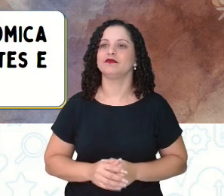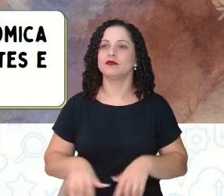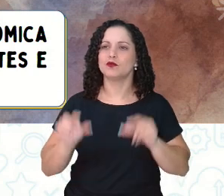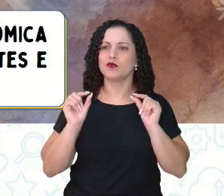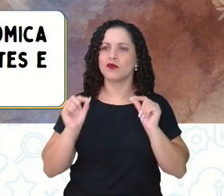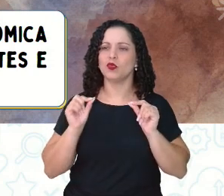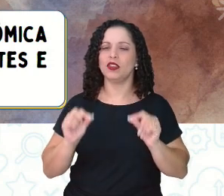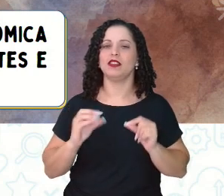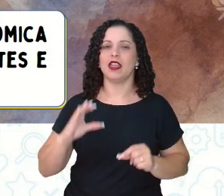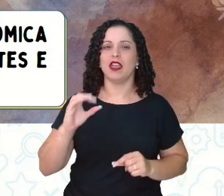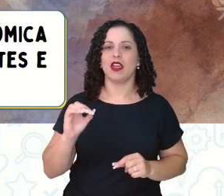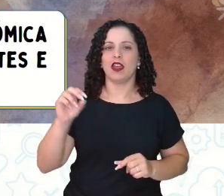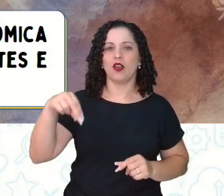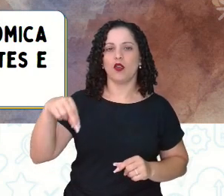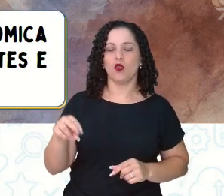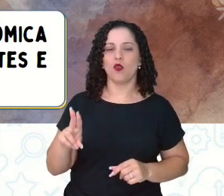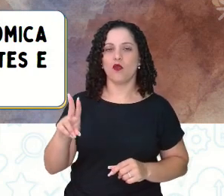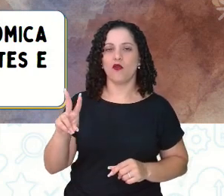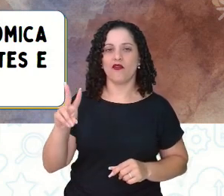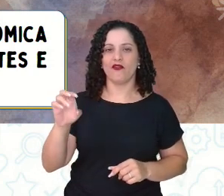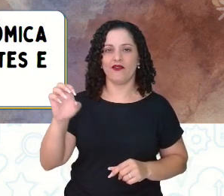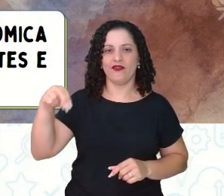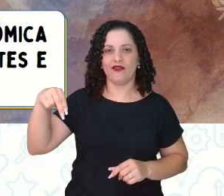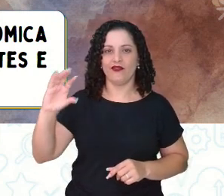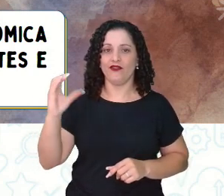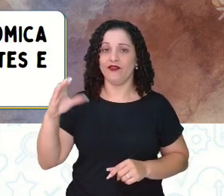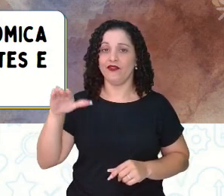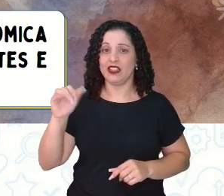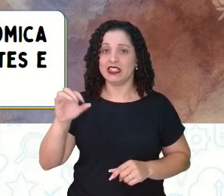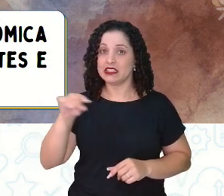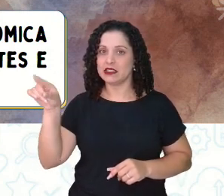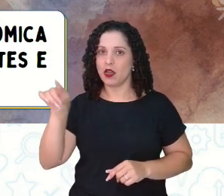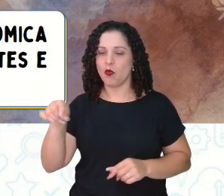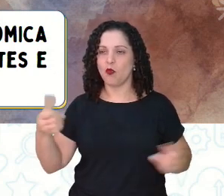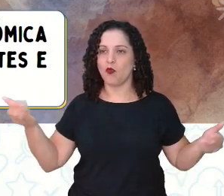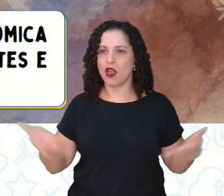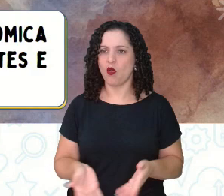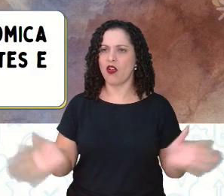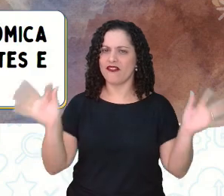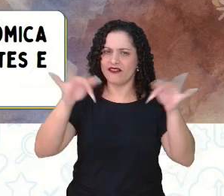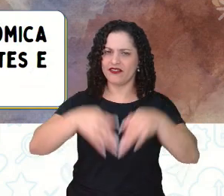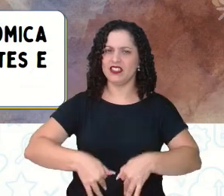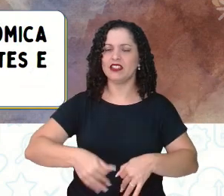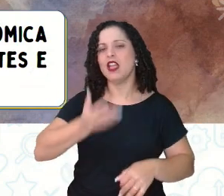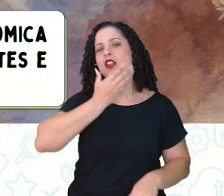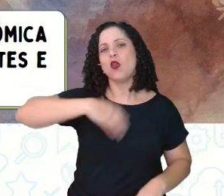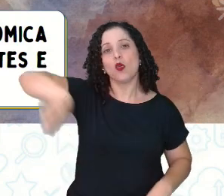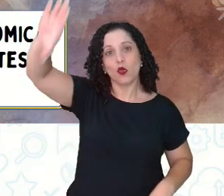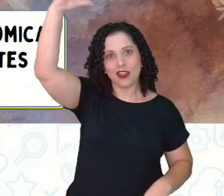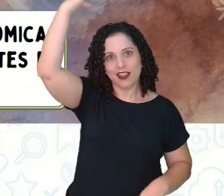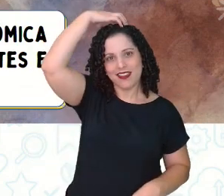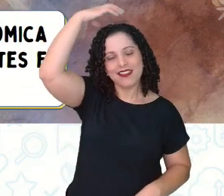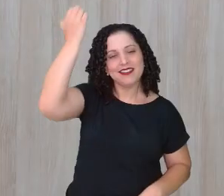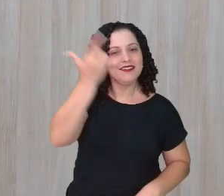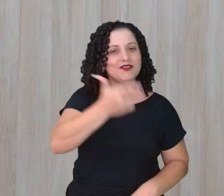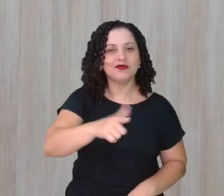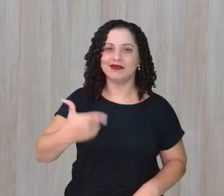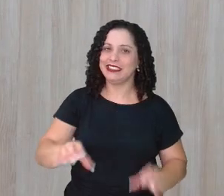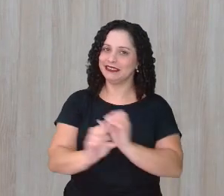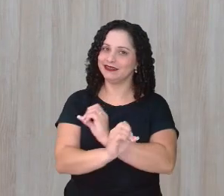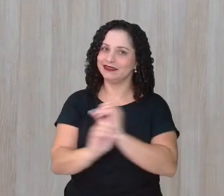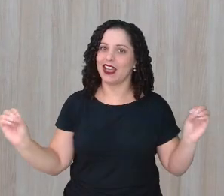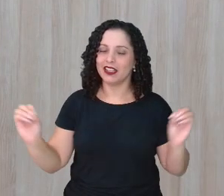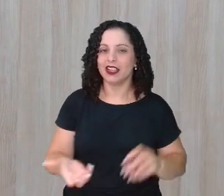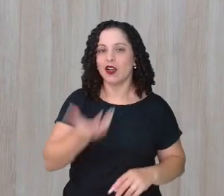República. Vejam aí, o fim da monarquia, pois agora já não tinha figura mais do rei, o rei estava preso, né?